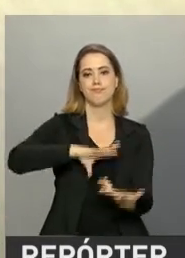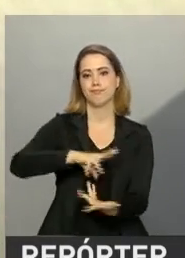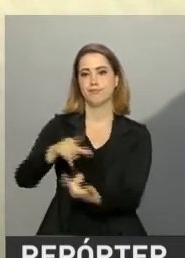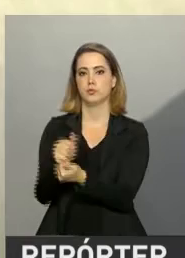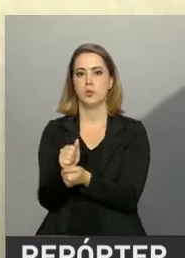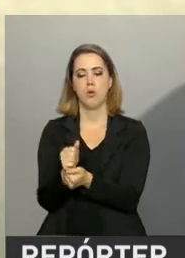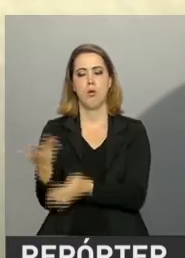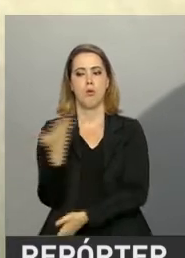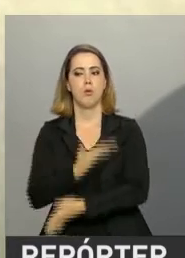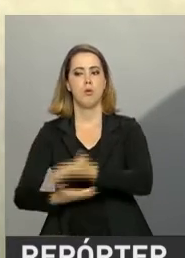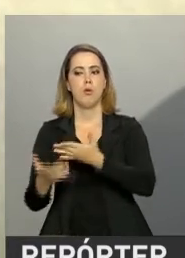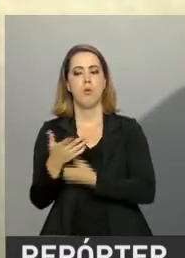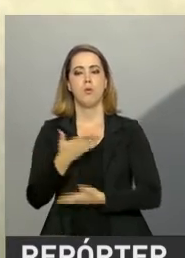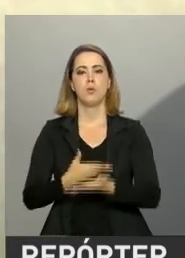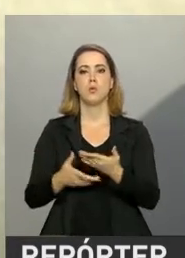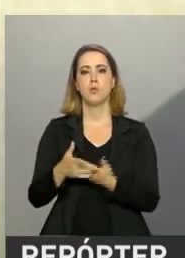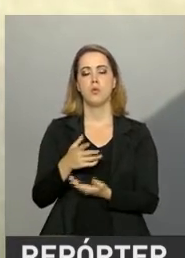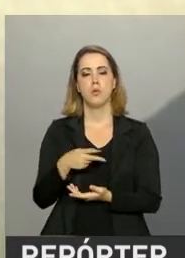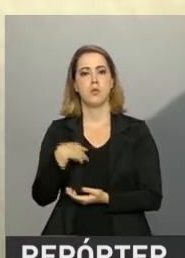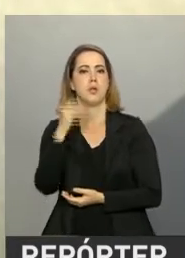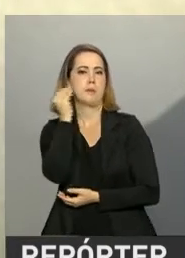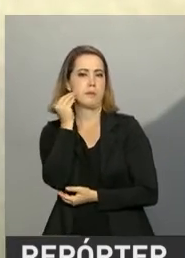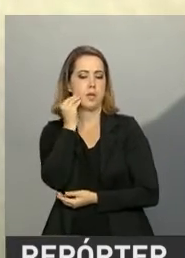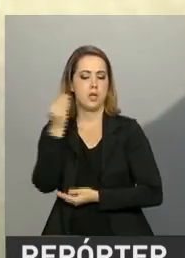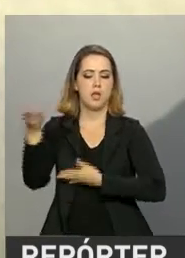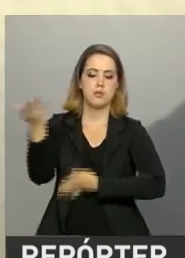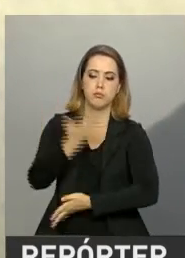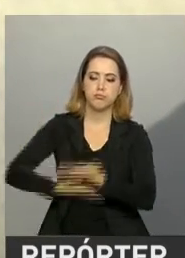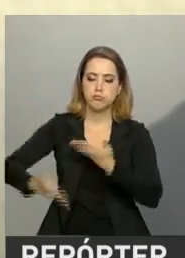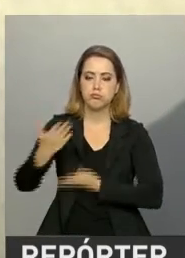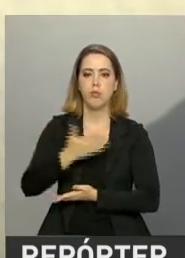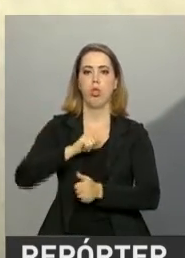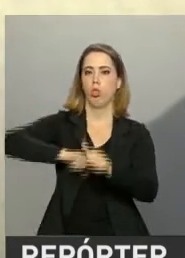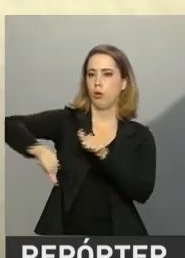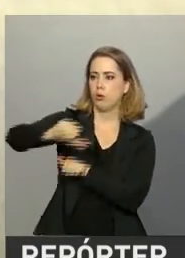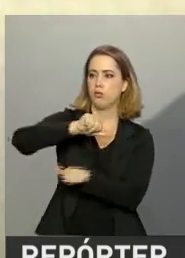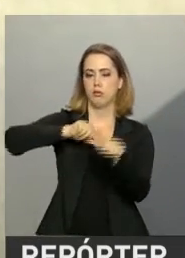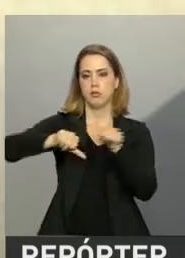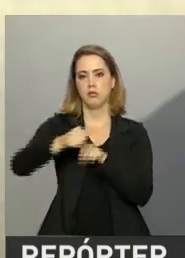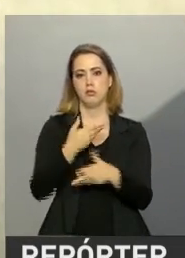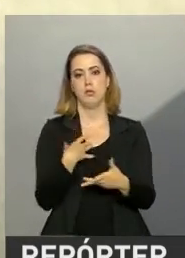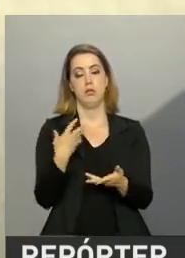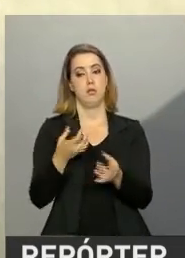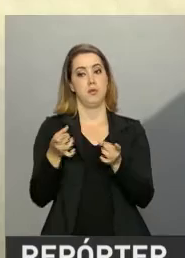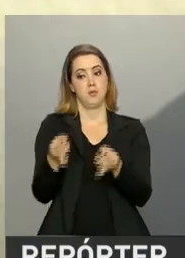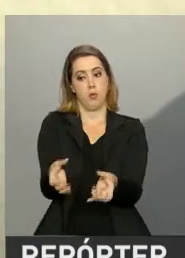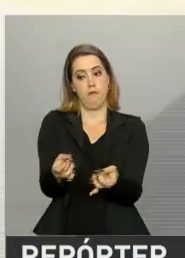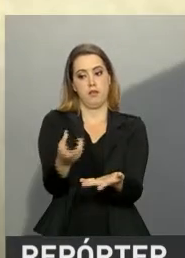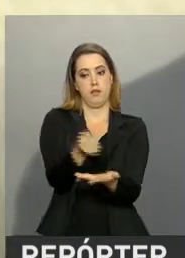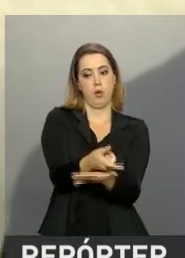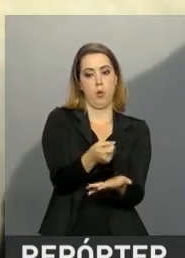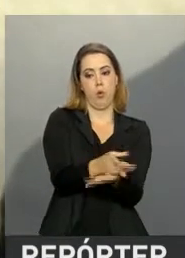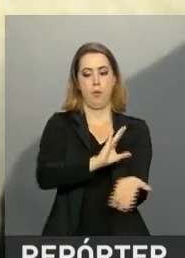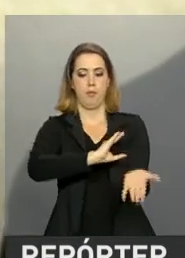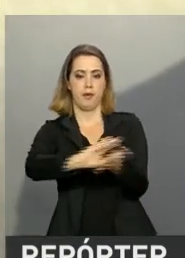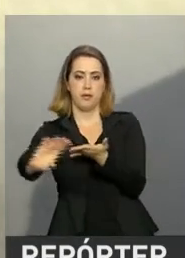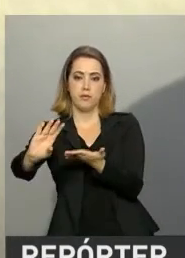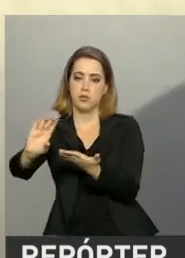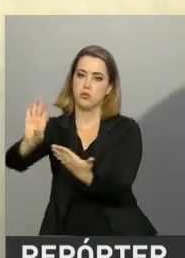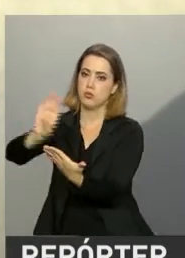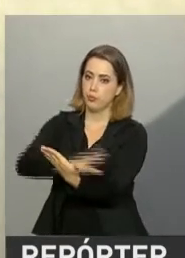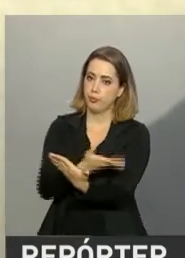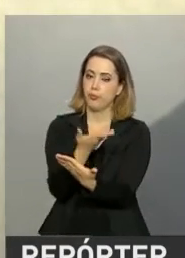por mais troca de visões e de experiências passa por mais comércio e por mais investimentos creio